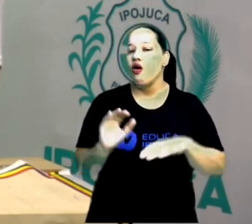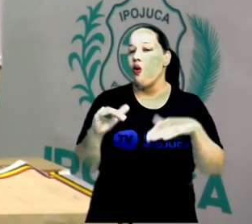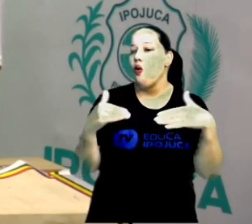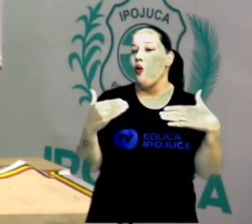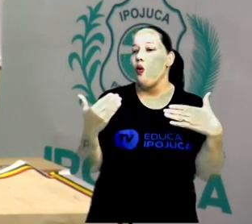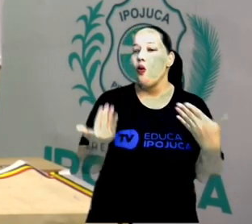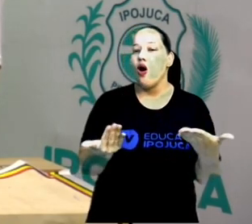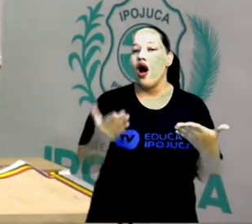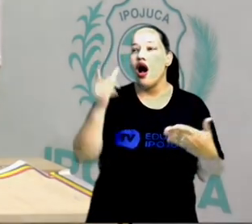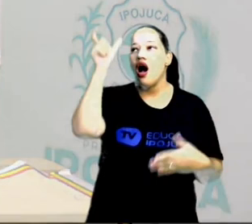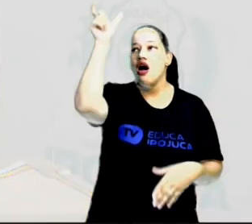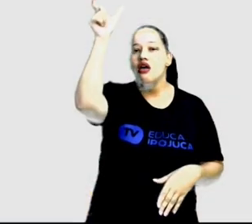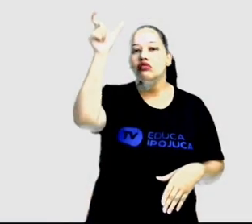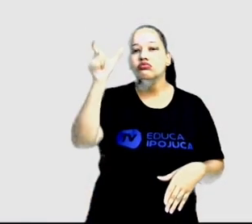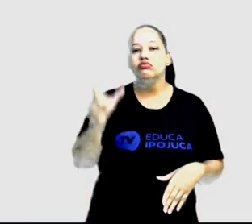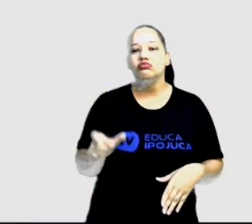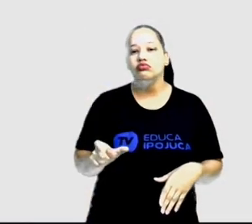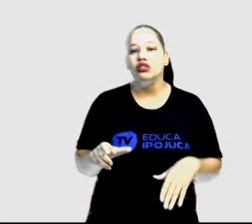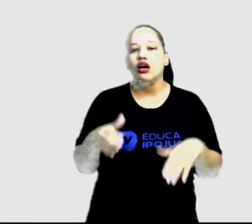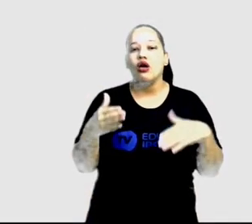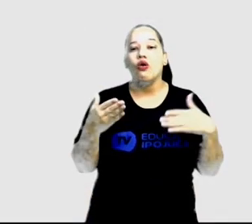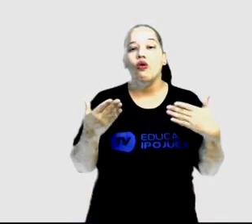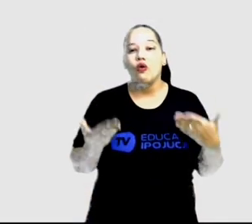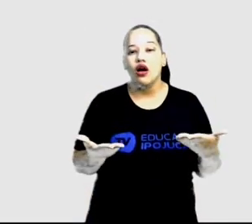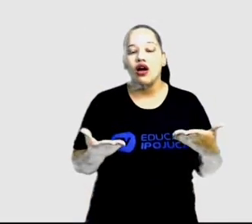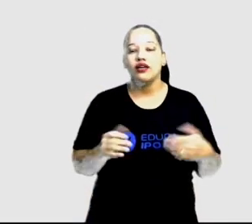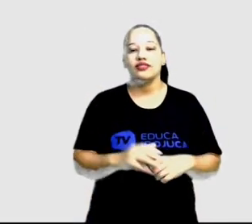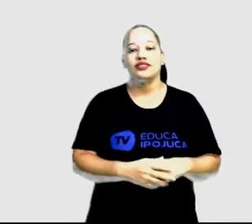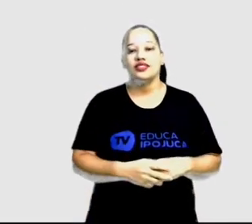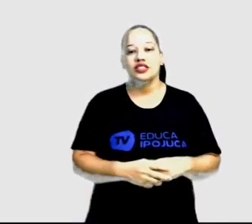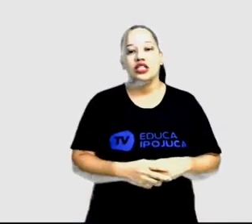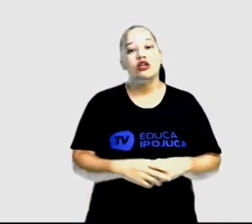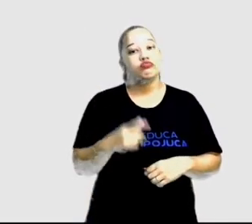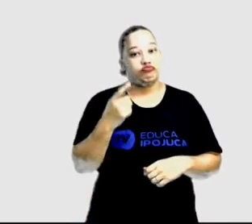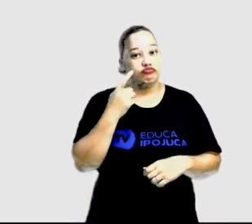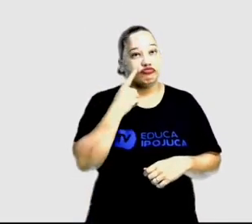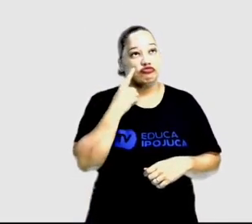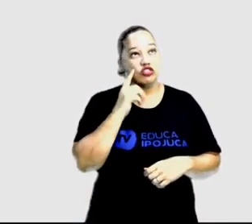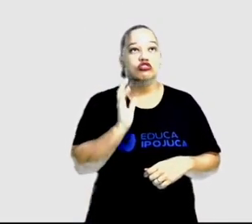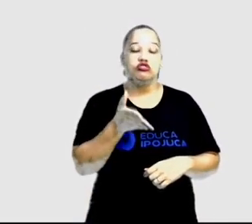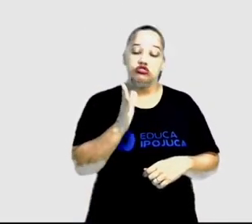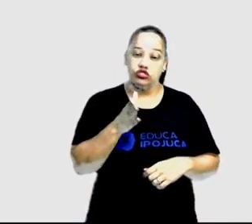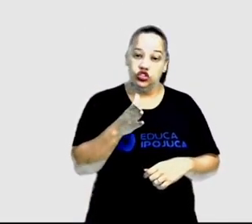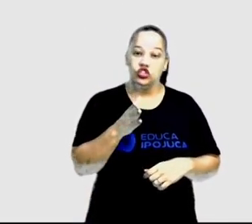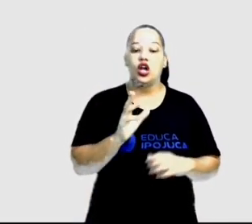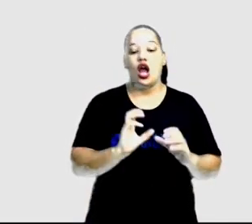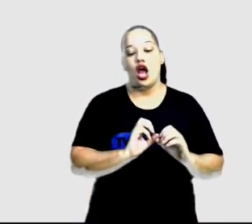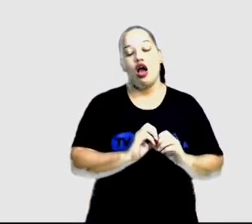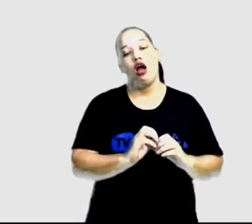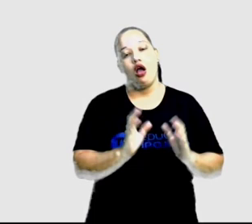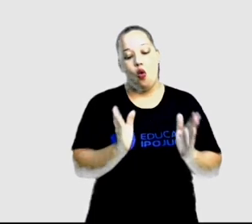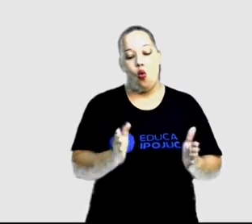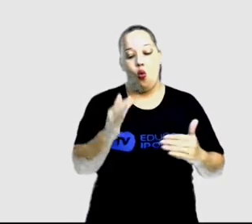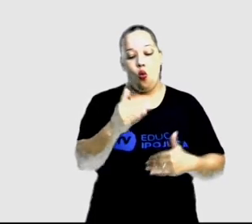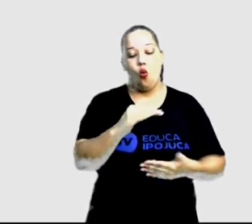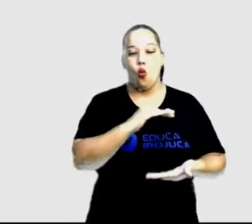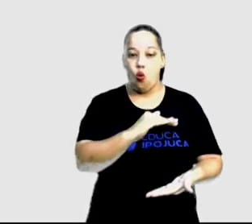qual desses objetos? Nós já descobrimos que o dado se parece com o cubo,